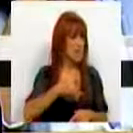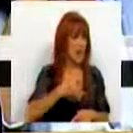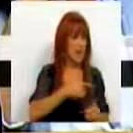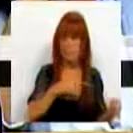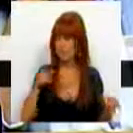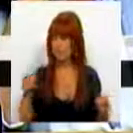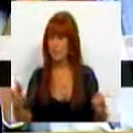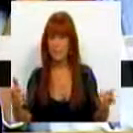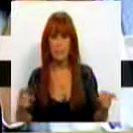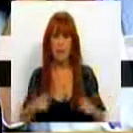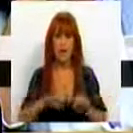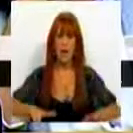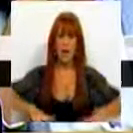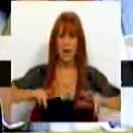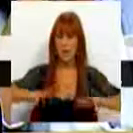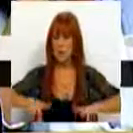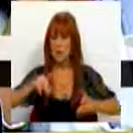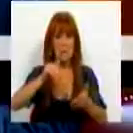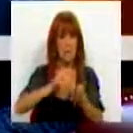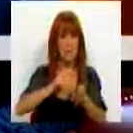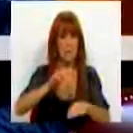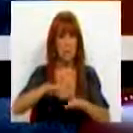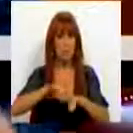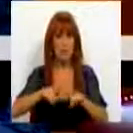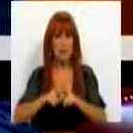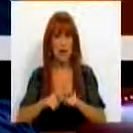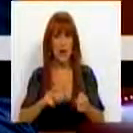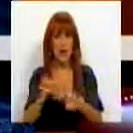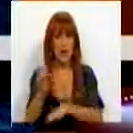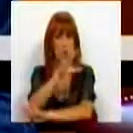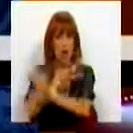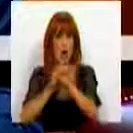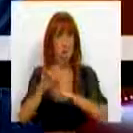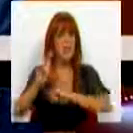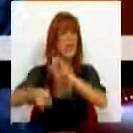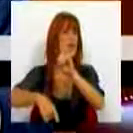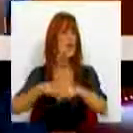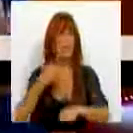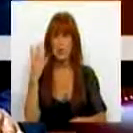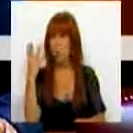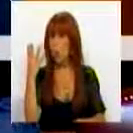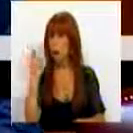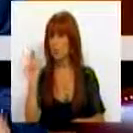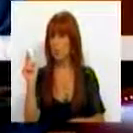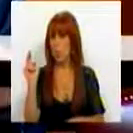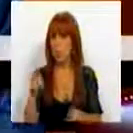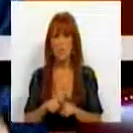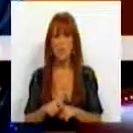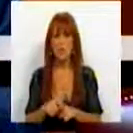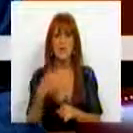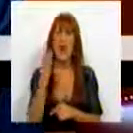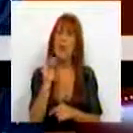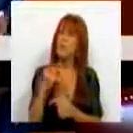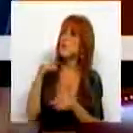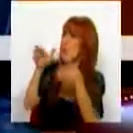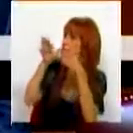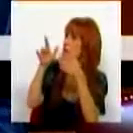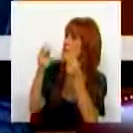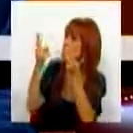CDS evoluíram na sua posição relativamente à Europa. Depois de 4 anos de alunos atentos